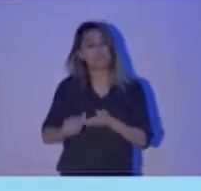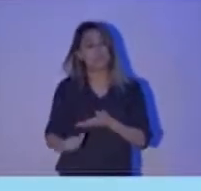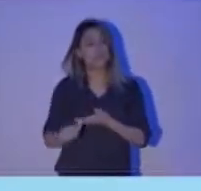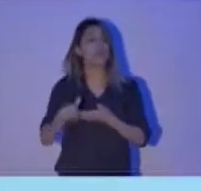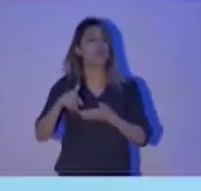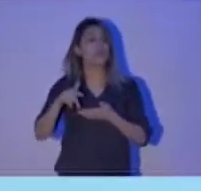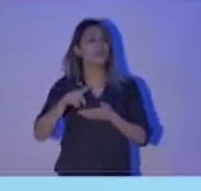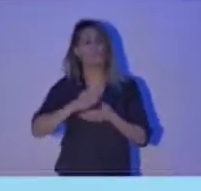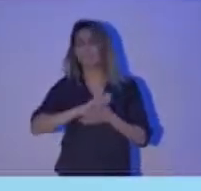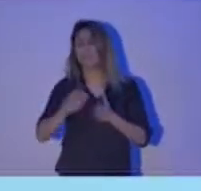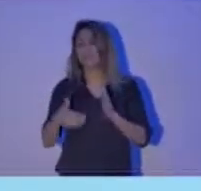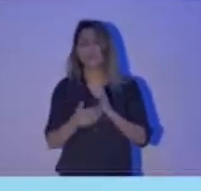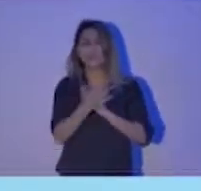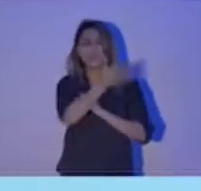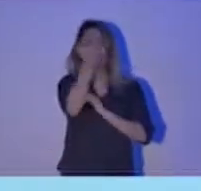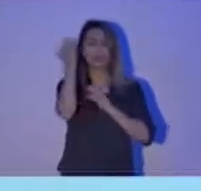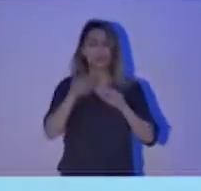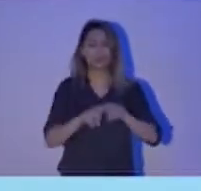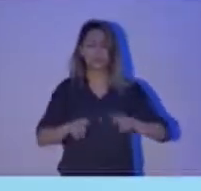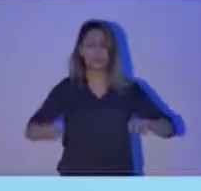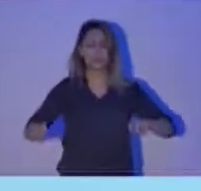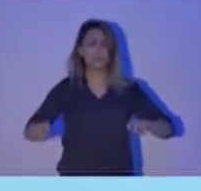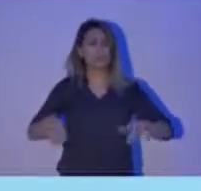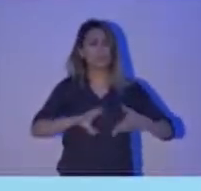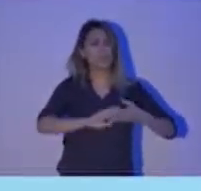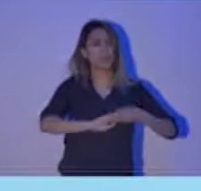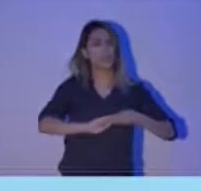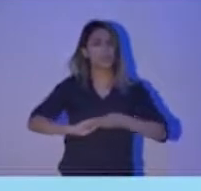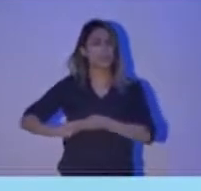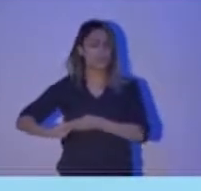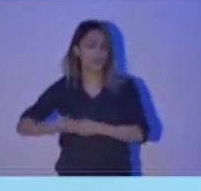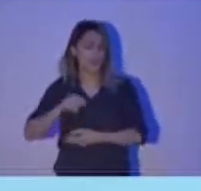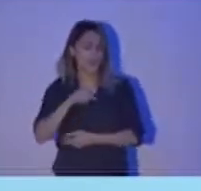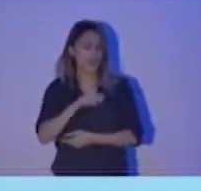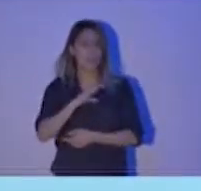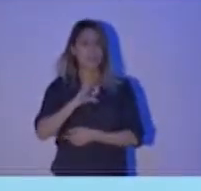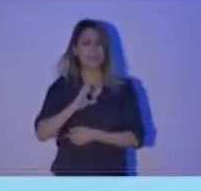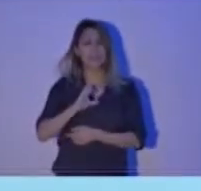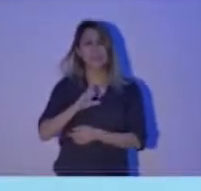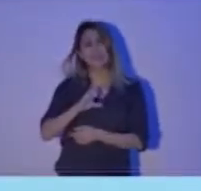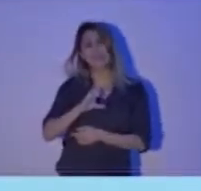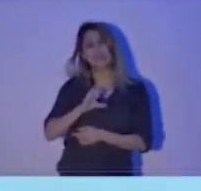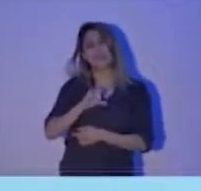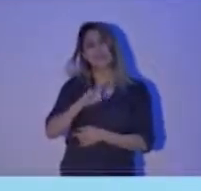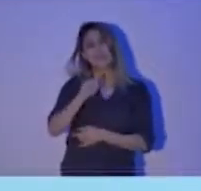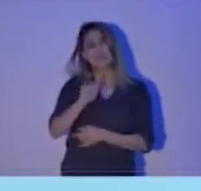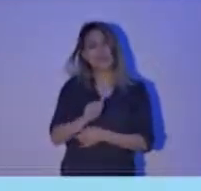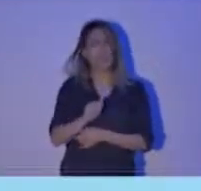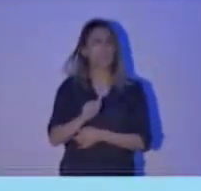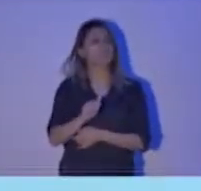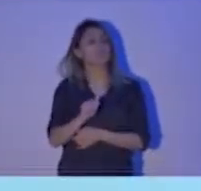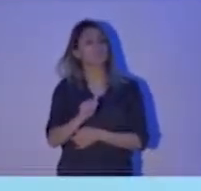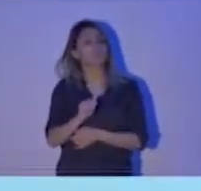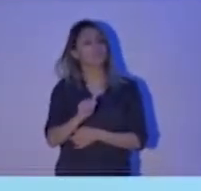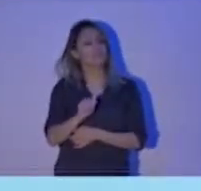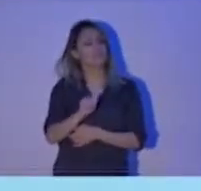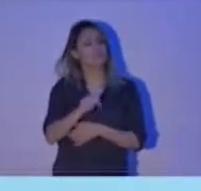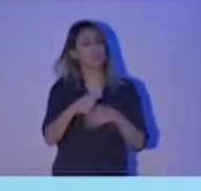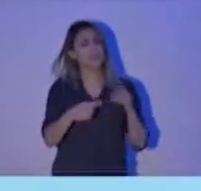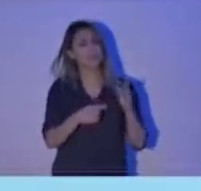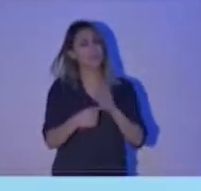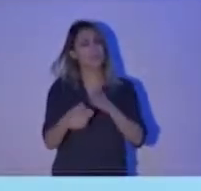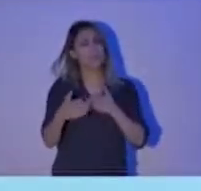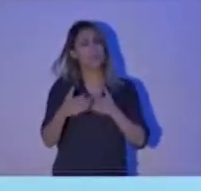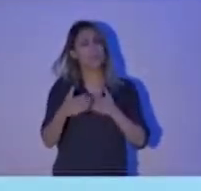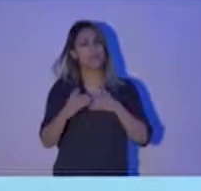nosso cumprimento também à Cecília, Camila, representando toda a estrutura da Fundação Lehman e de todas